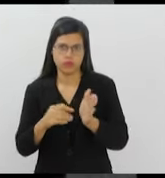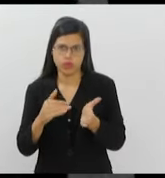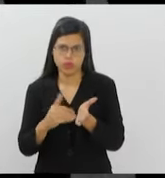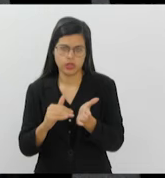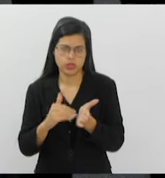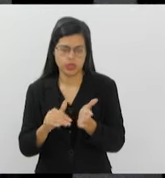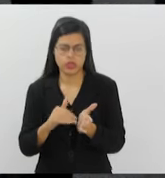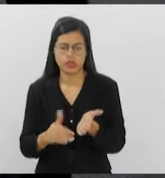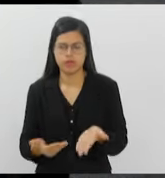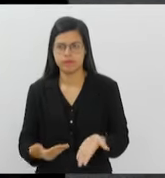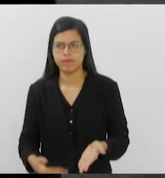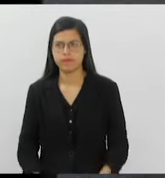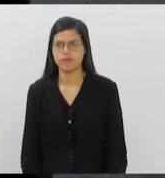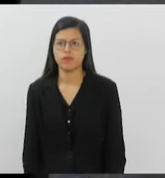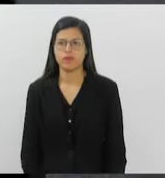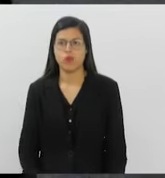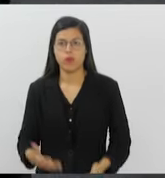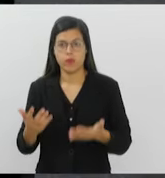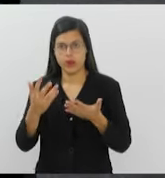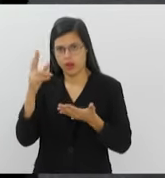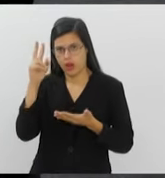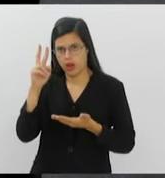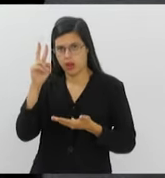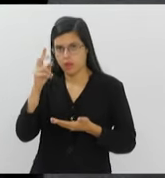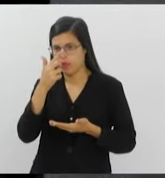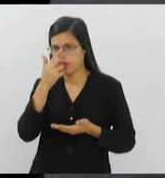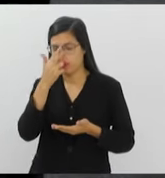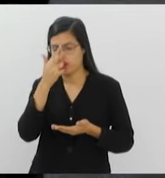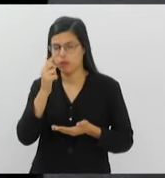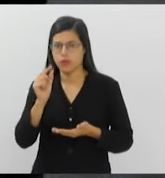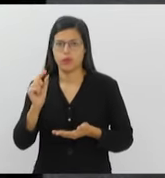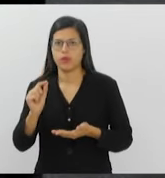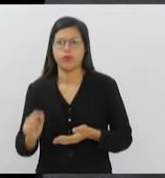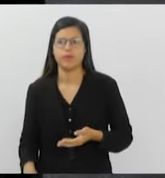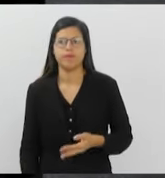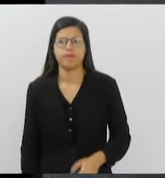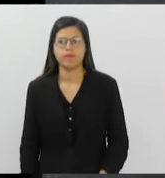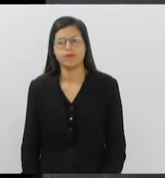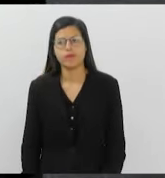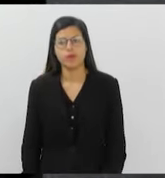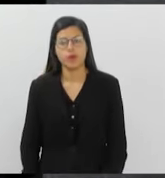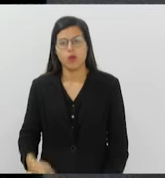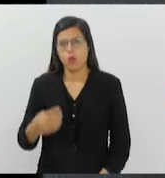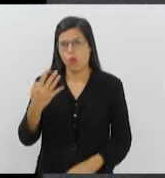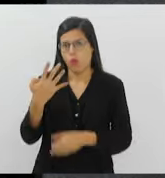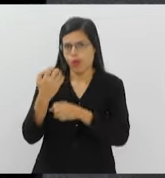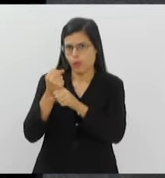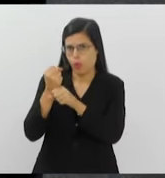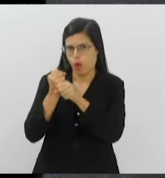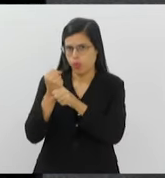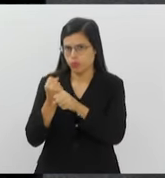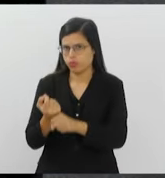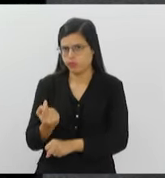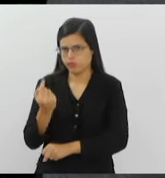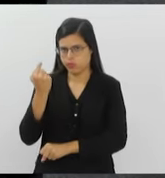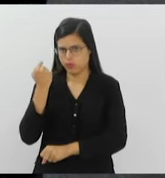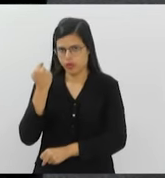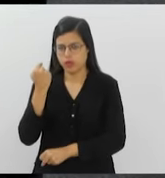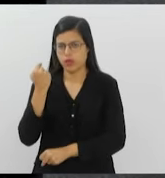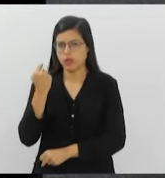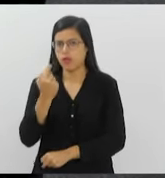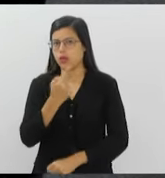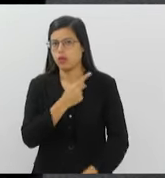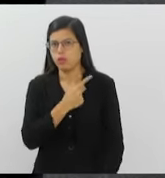ainda queria lembrar, senhor presidente, que há uns 4 anos atrás eu